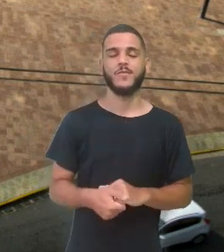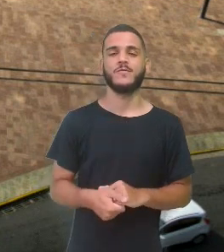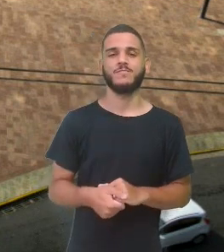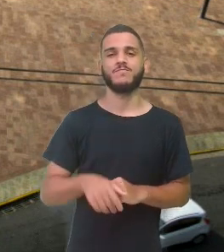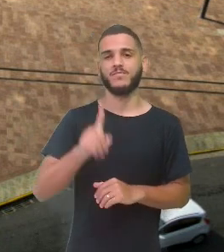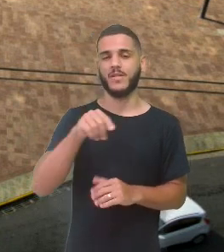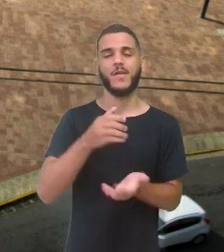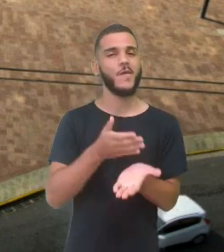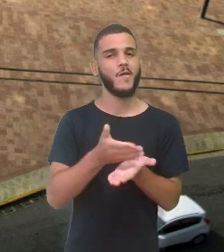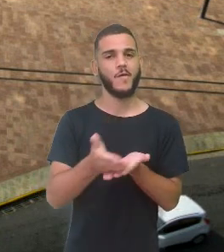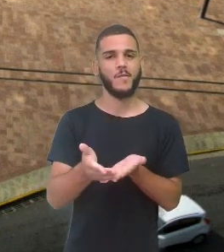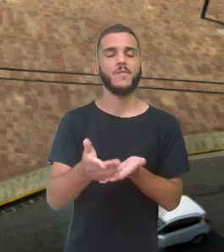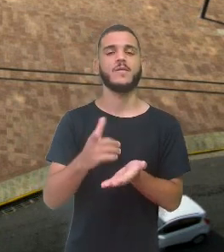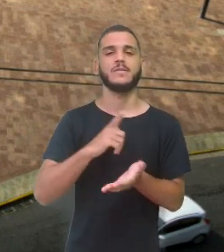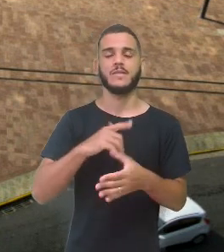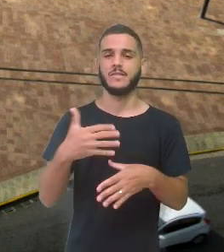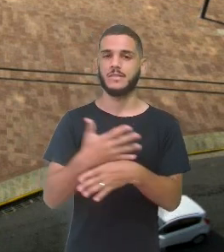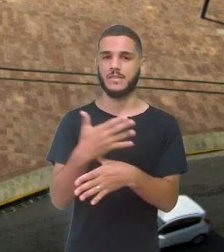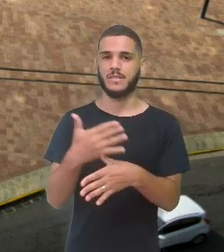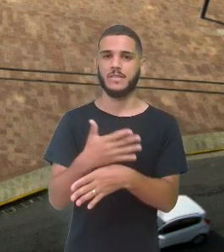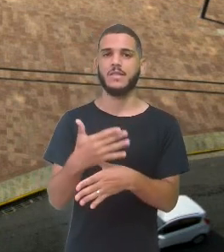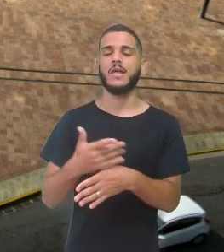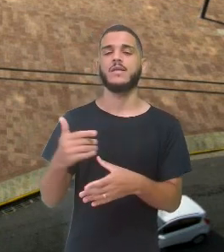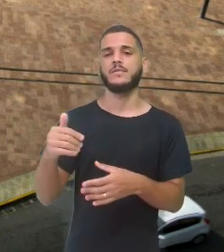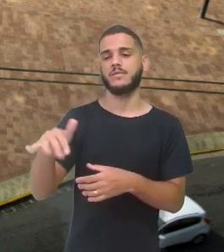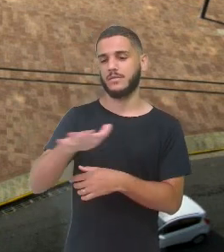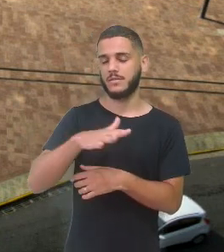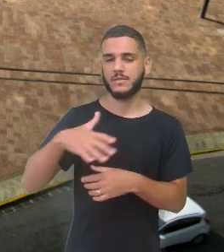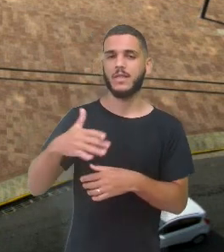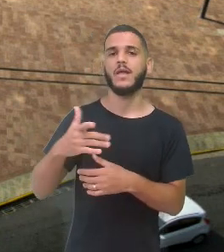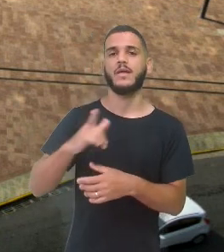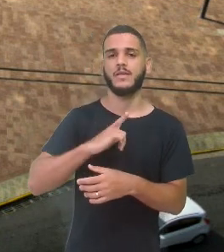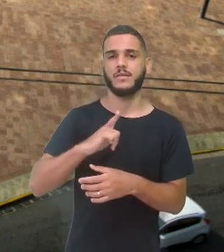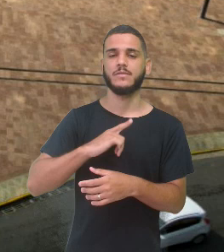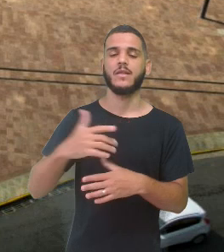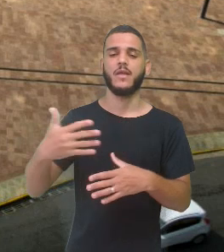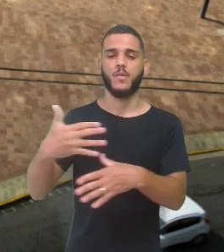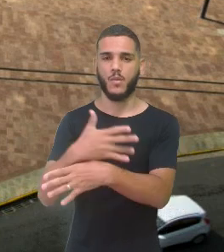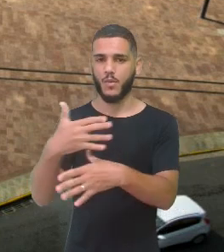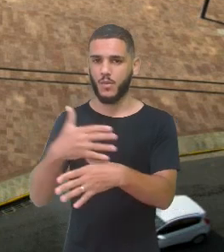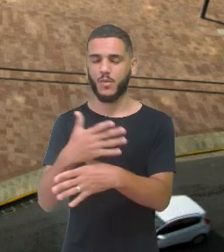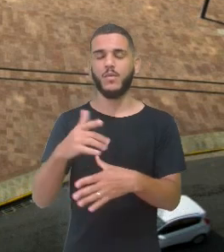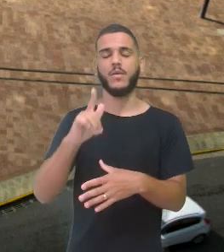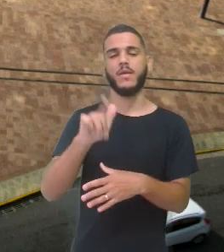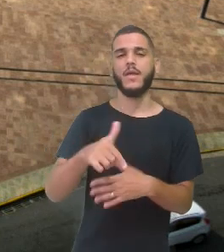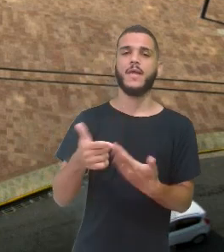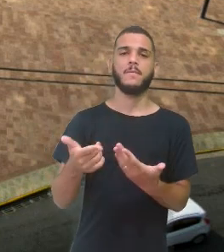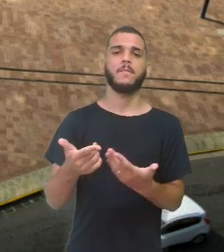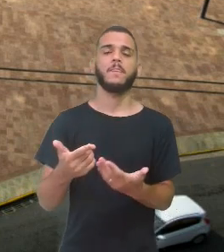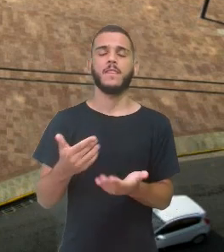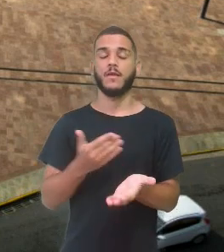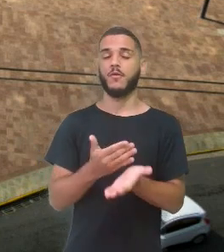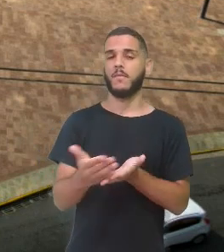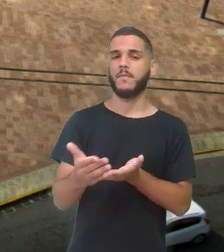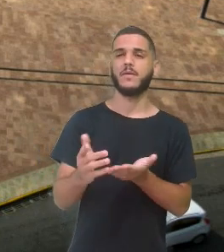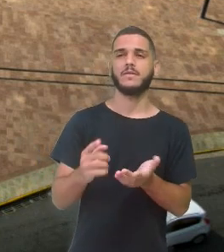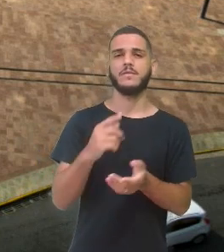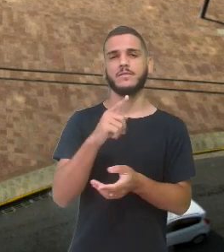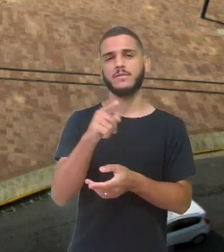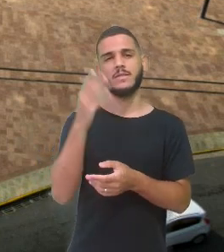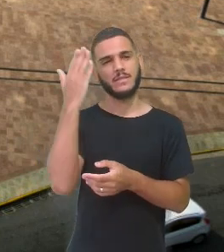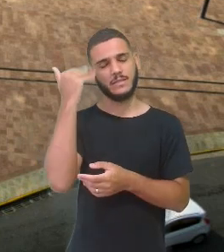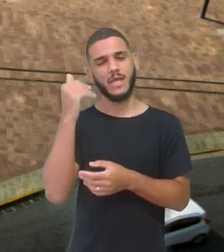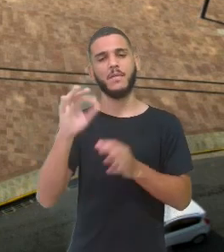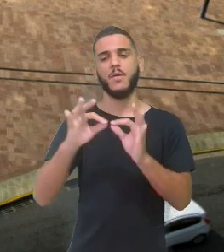ponto de partida para outras cidades da região metropolitana. É o ponto zero. Começa ali. Aí dali você já sabe. Qual é a distância